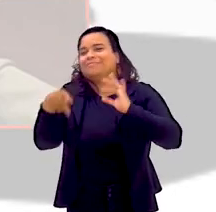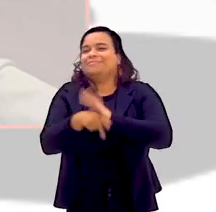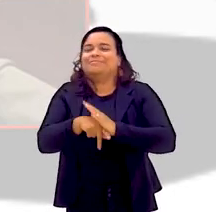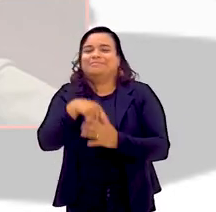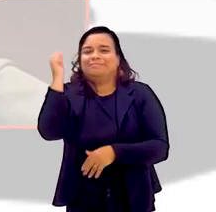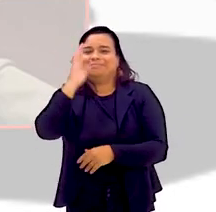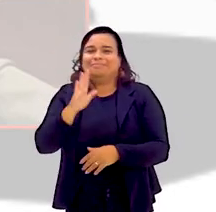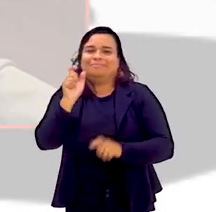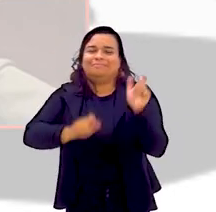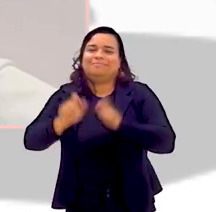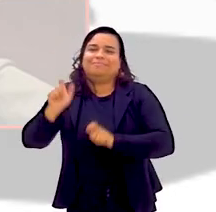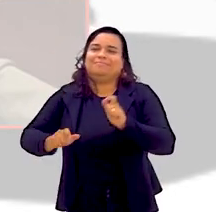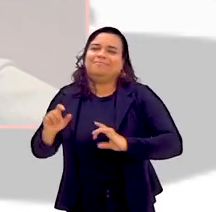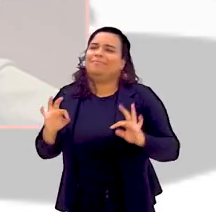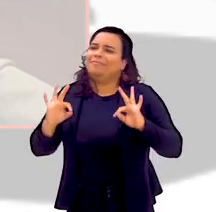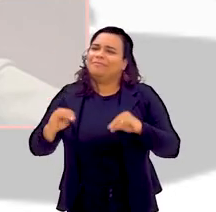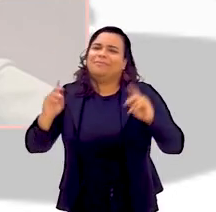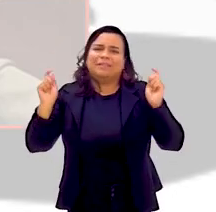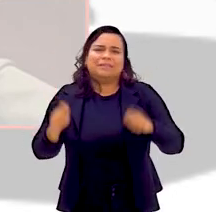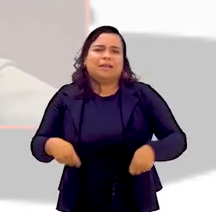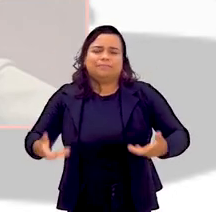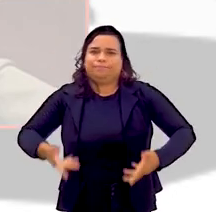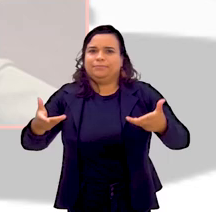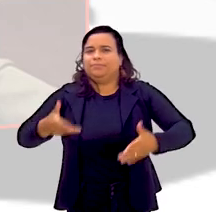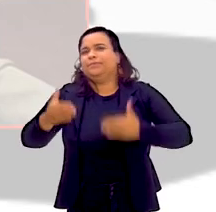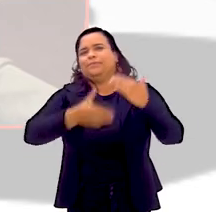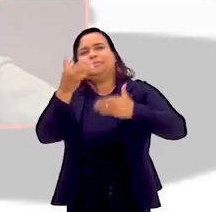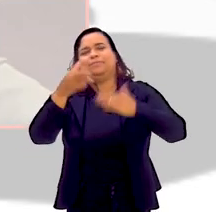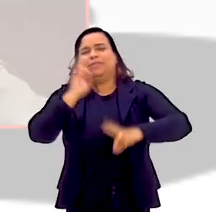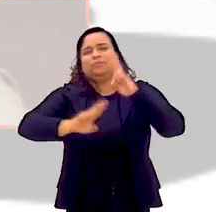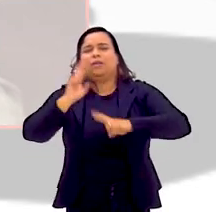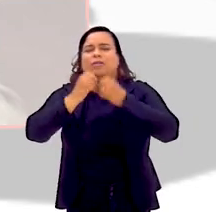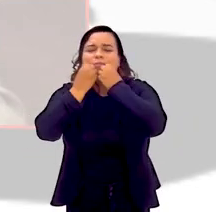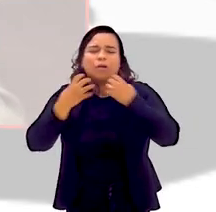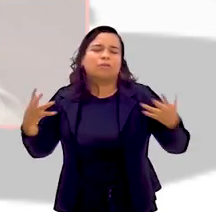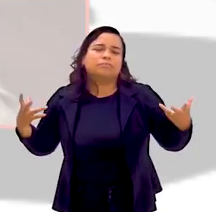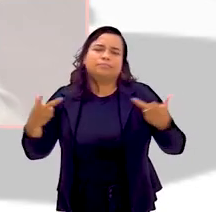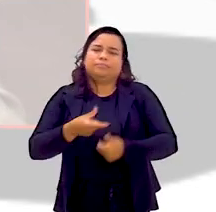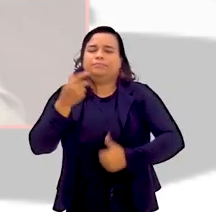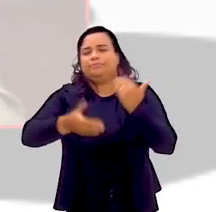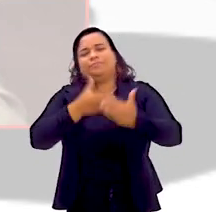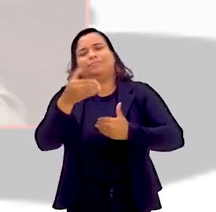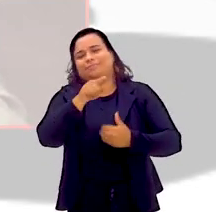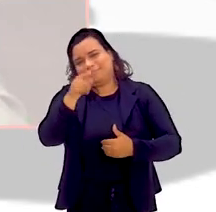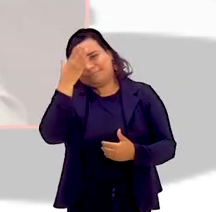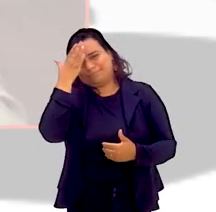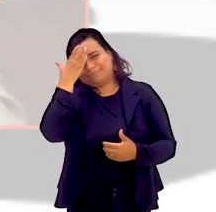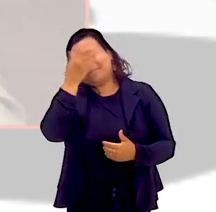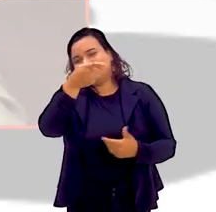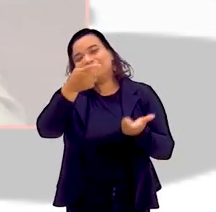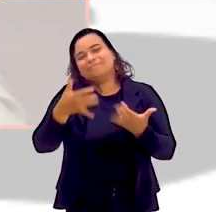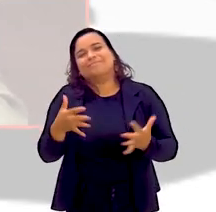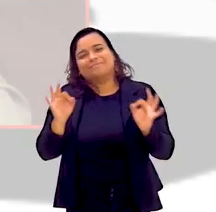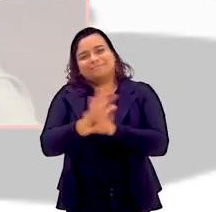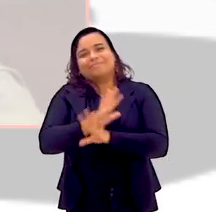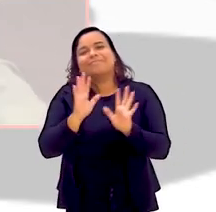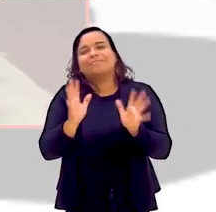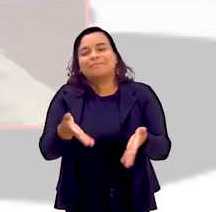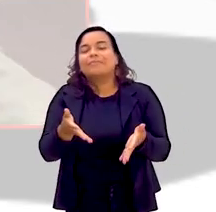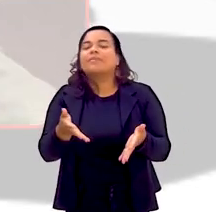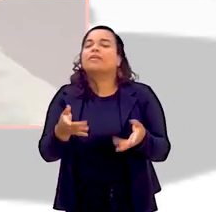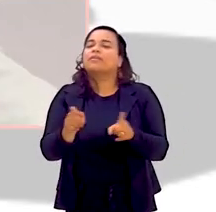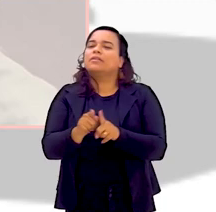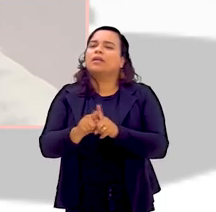vêm. Nós temos tudo para, de novo, continuarmos com esse resultado que obtivemos, que você citou, em termos